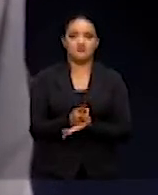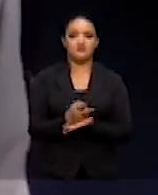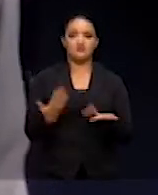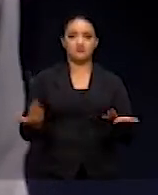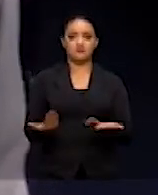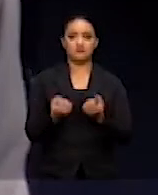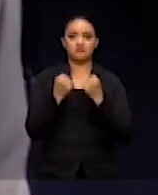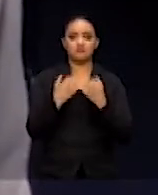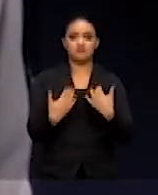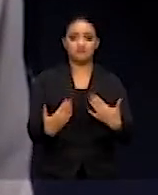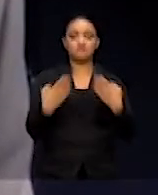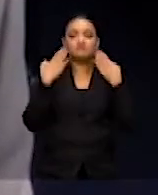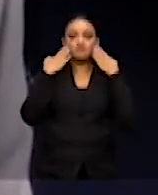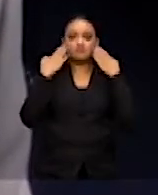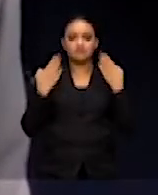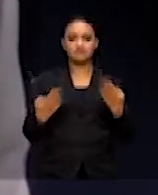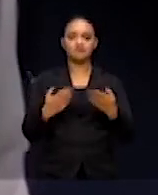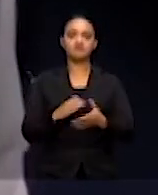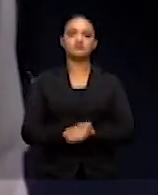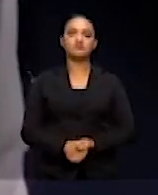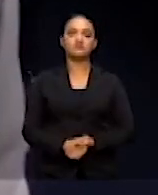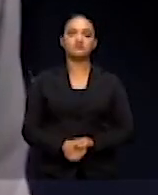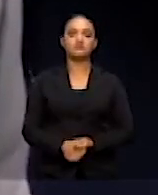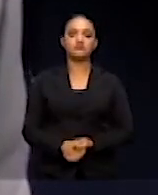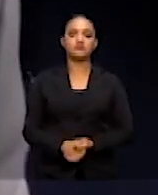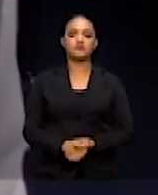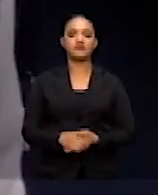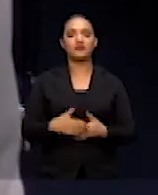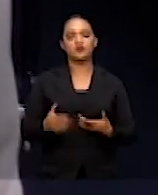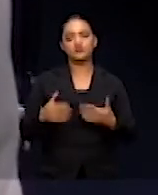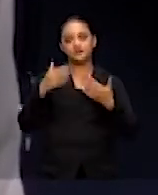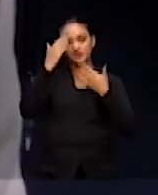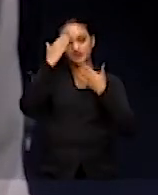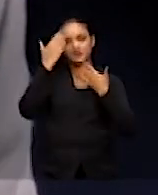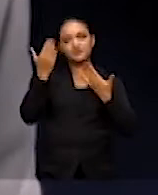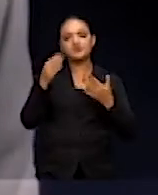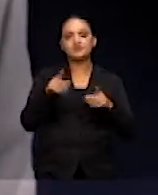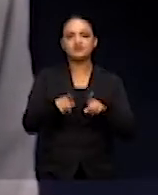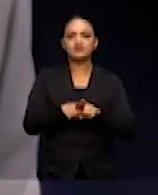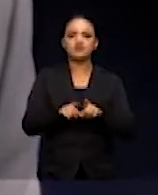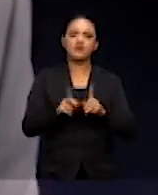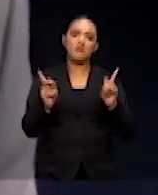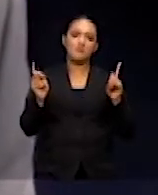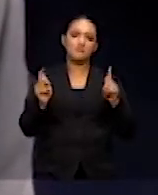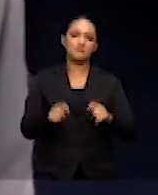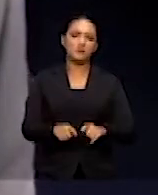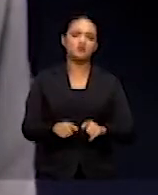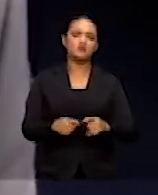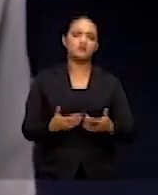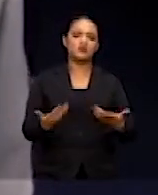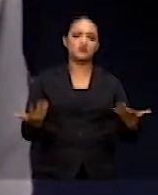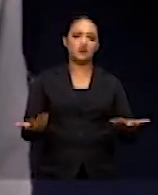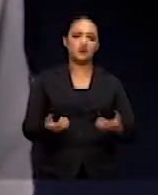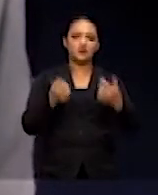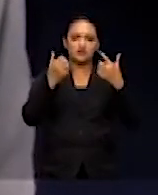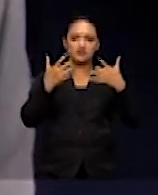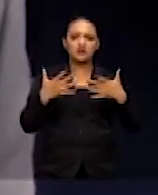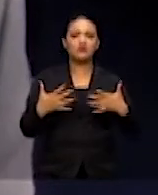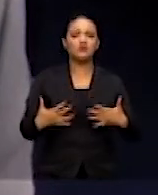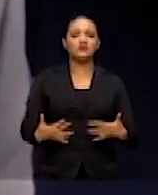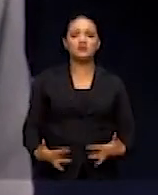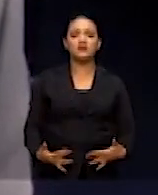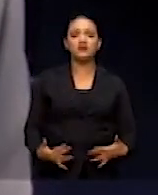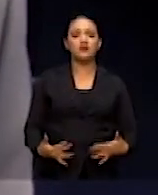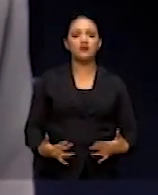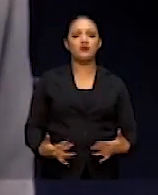audiência pública. A propósito, agradeço da parte da União a possibilidade de expor e explicar as